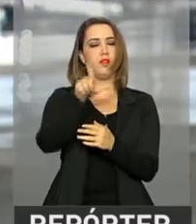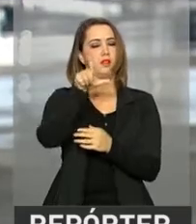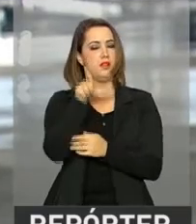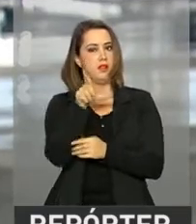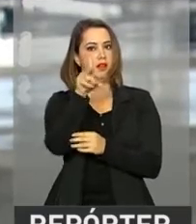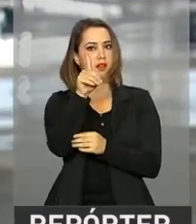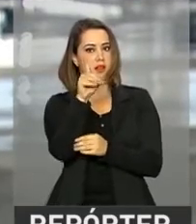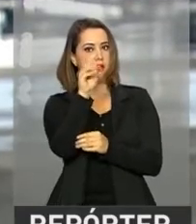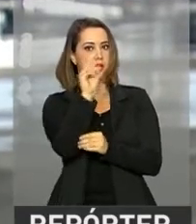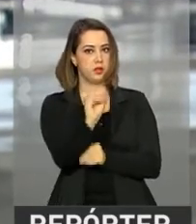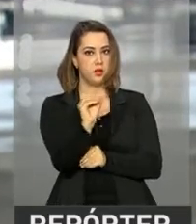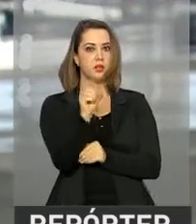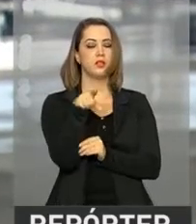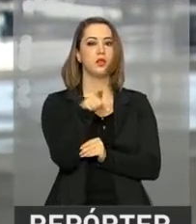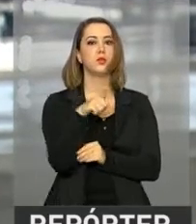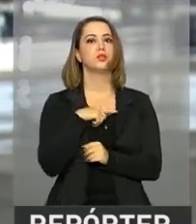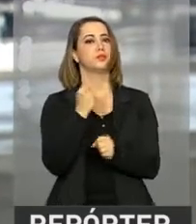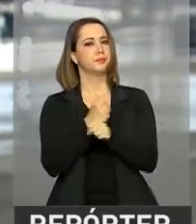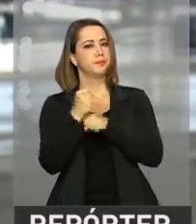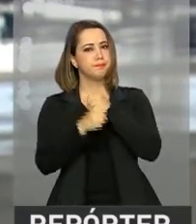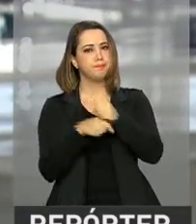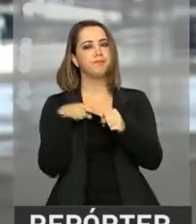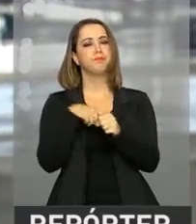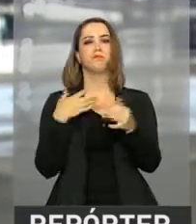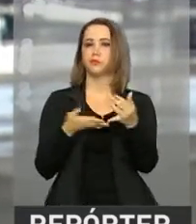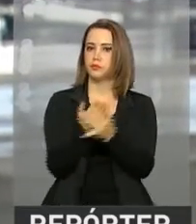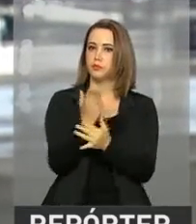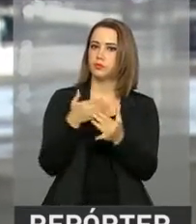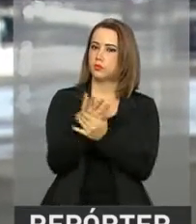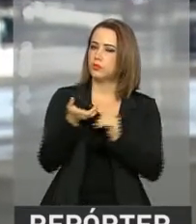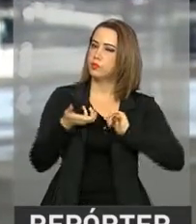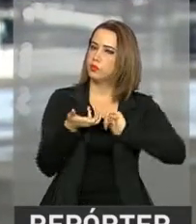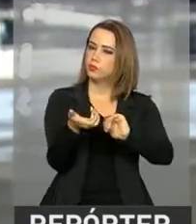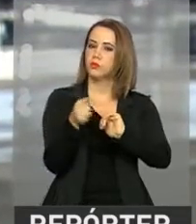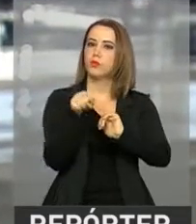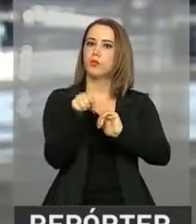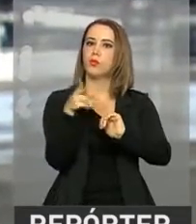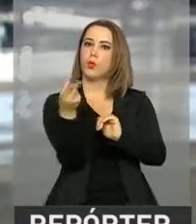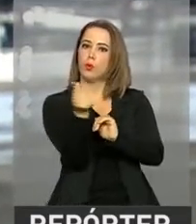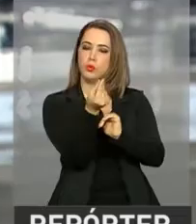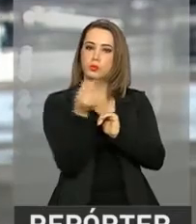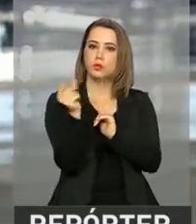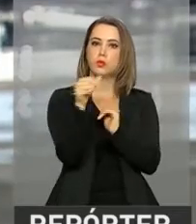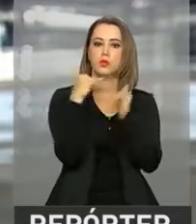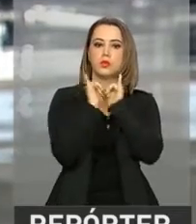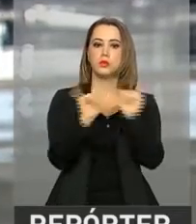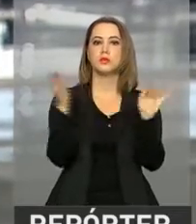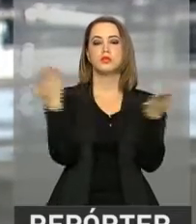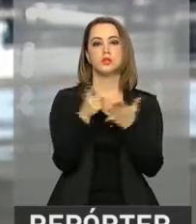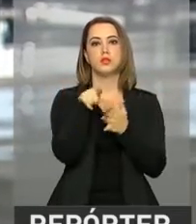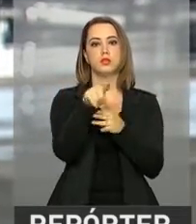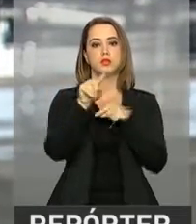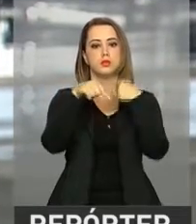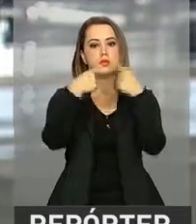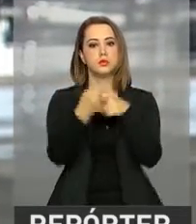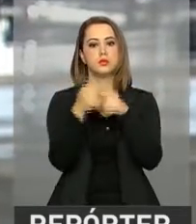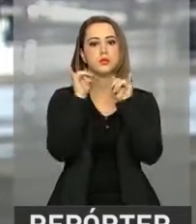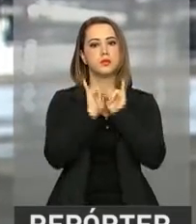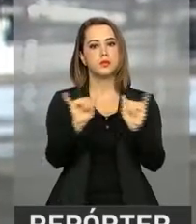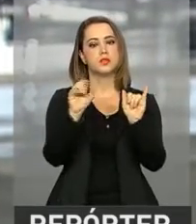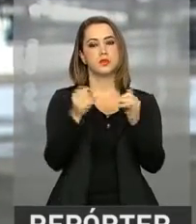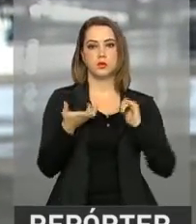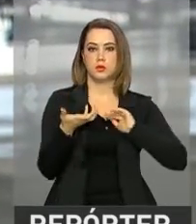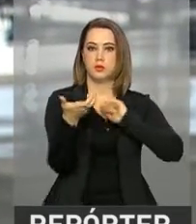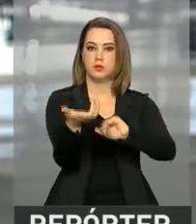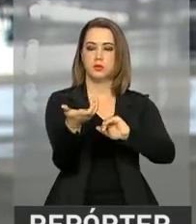orçamentárias que é aprovado anualmente pelo congresso nacional ou seja o valor que vai ser anunciado hoje vai ser enviado ao congresso que